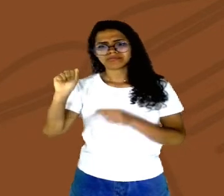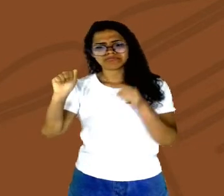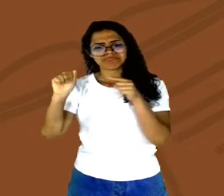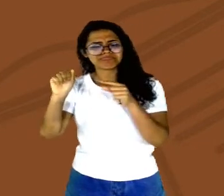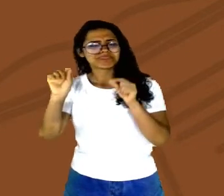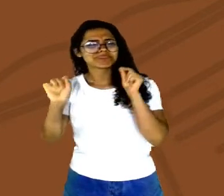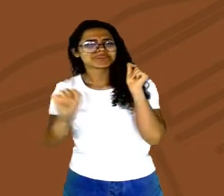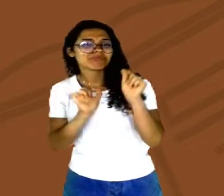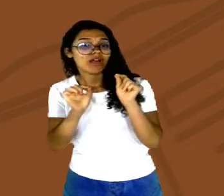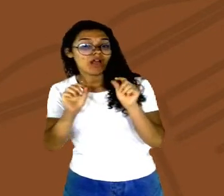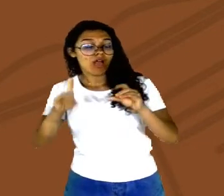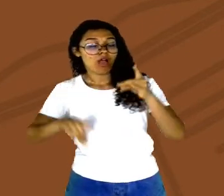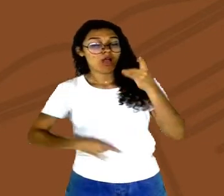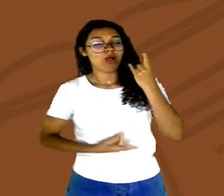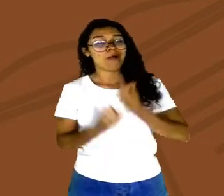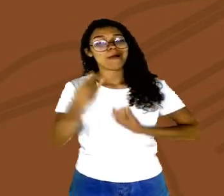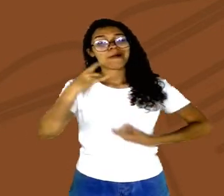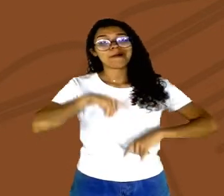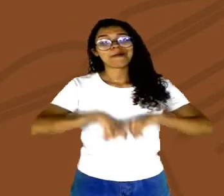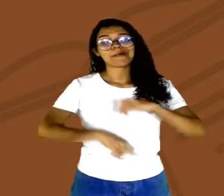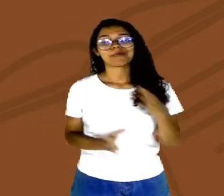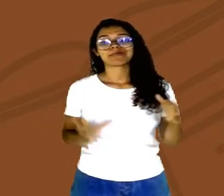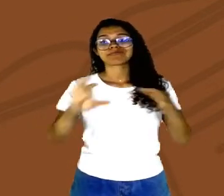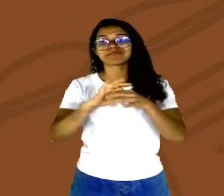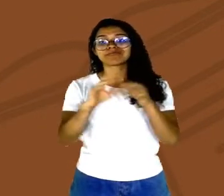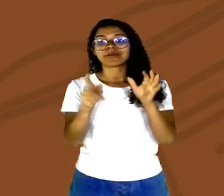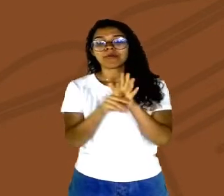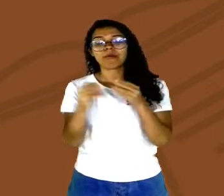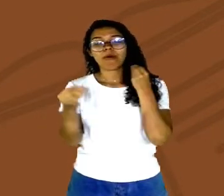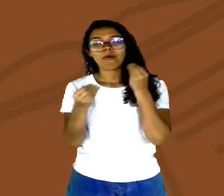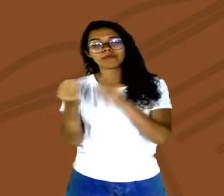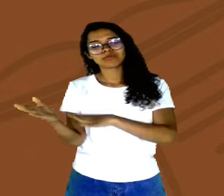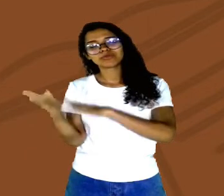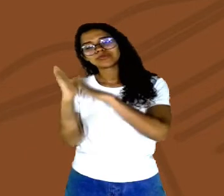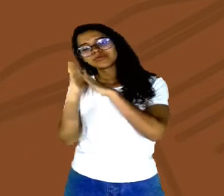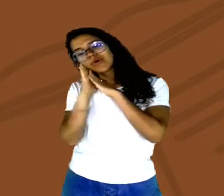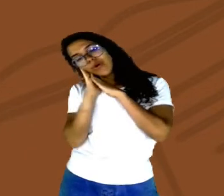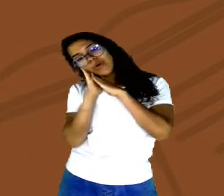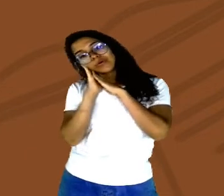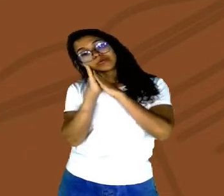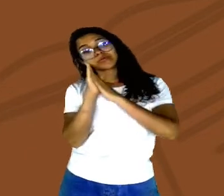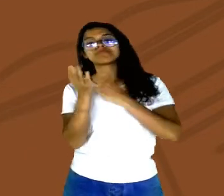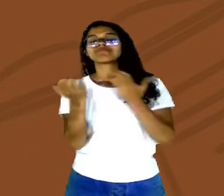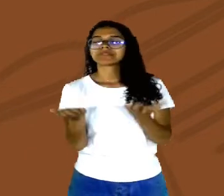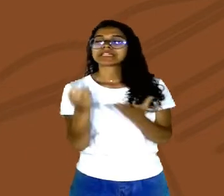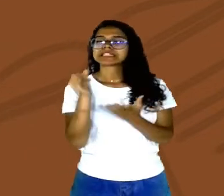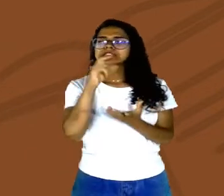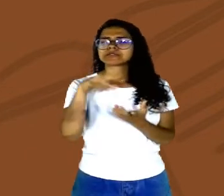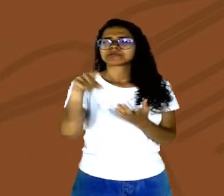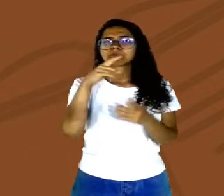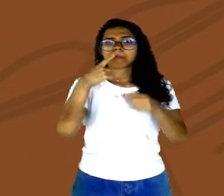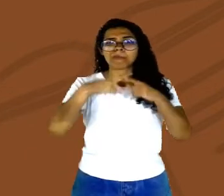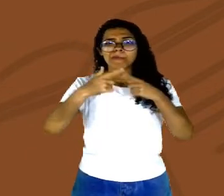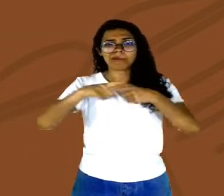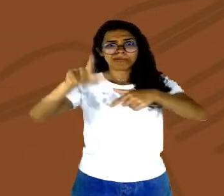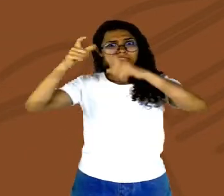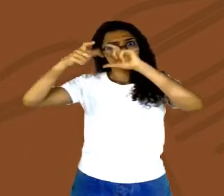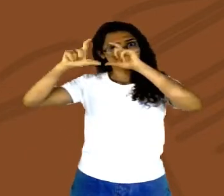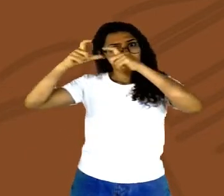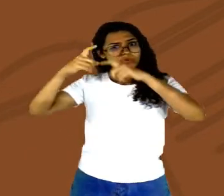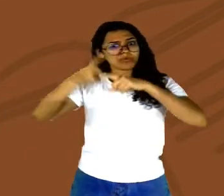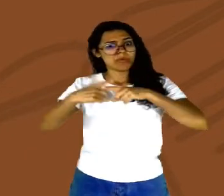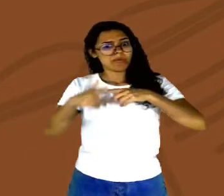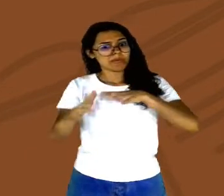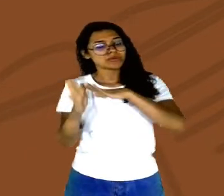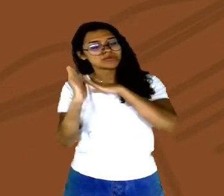É um hormônio que está relacionado aí com relação ao nosso sono. Se você tiver com algum distúrbio, algum probleminha aí, questão do